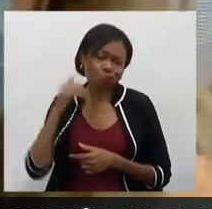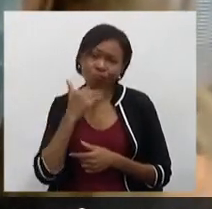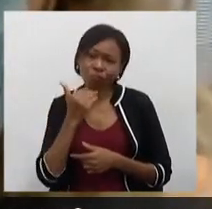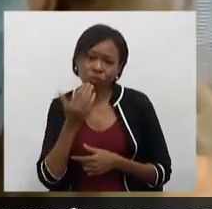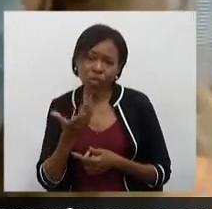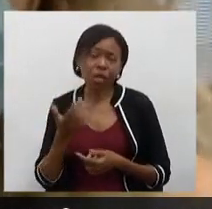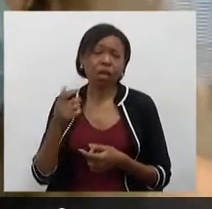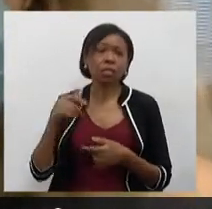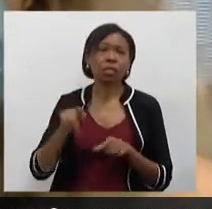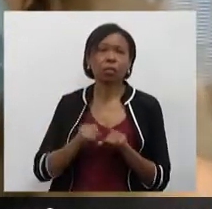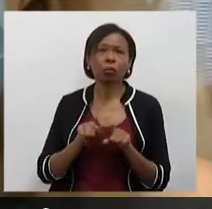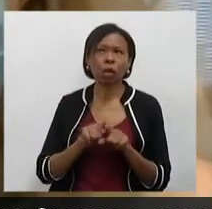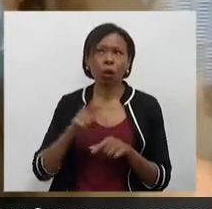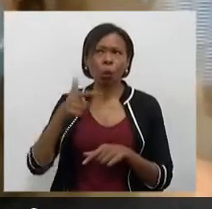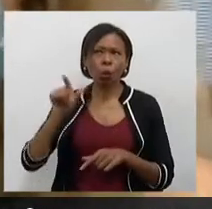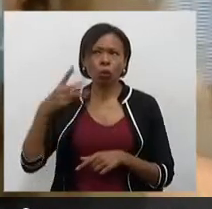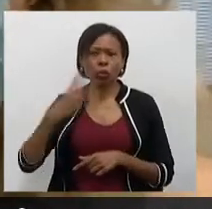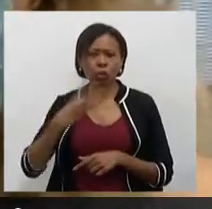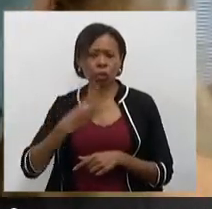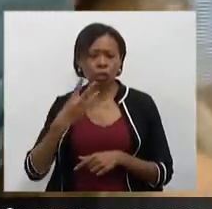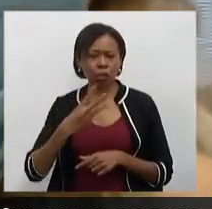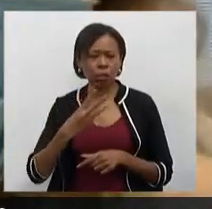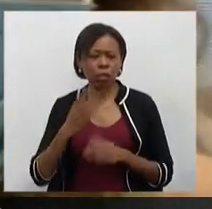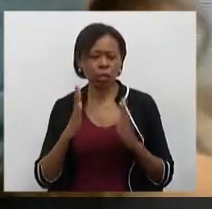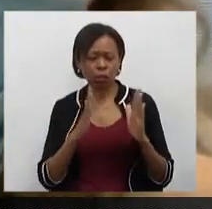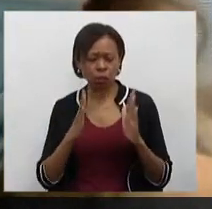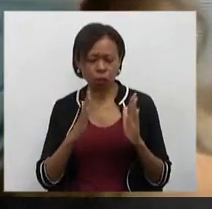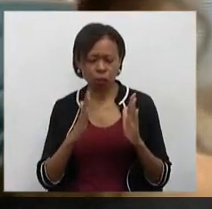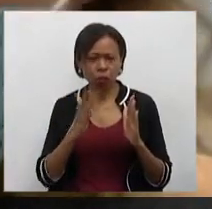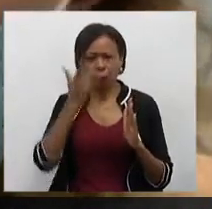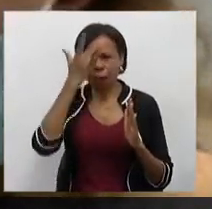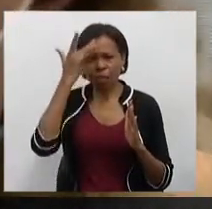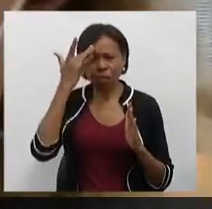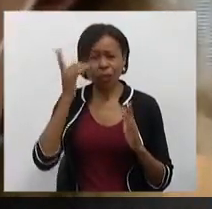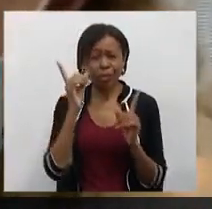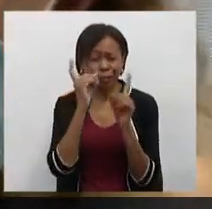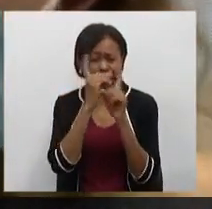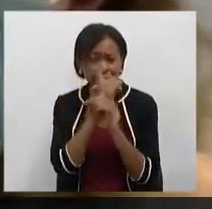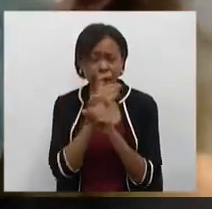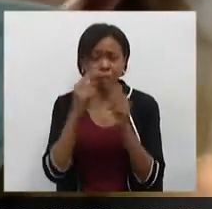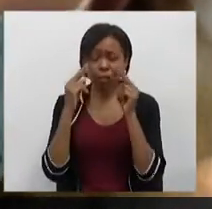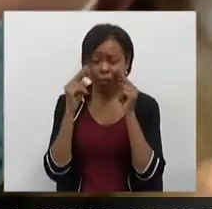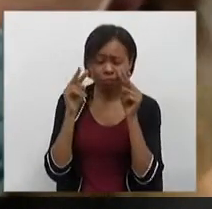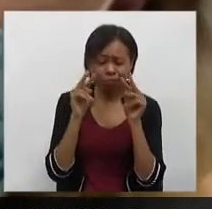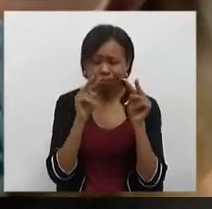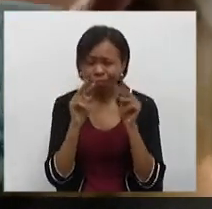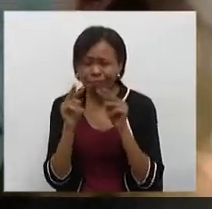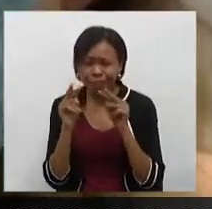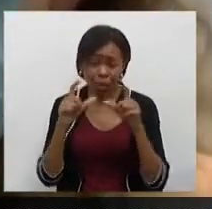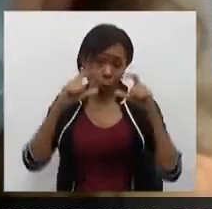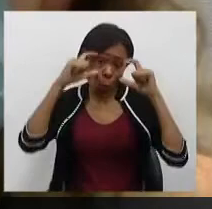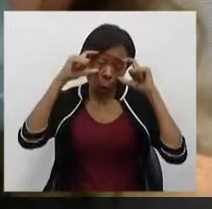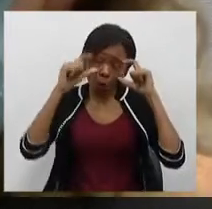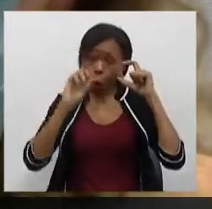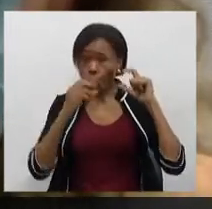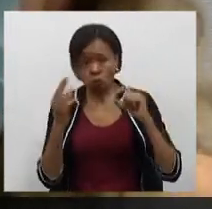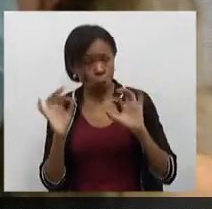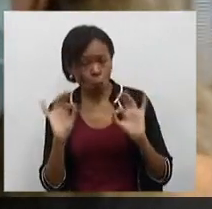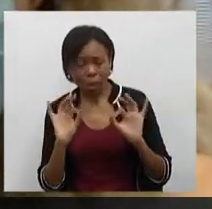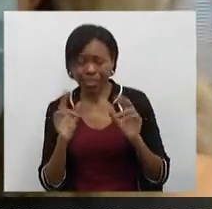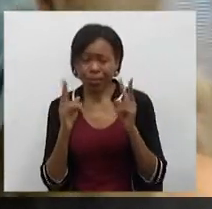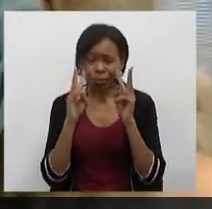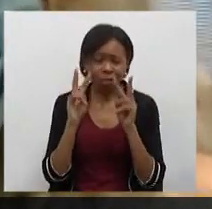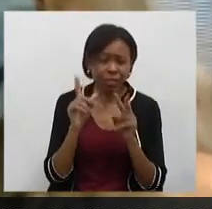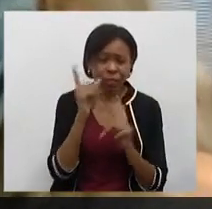com grande dificuldade ou incapacidade de enxergar, mesmo com o uso de óculos, e num quarto, indivíduos com alguma